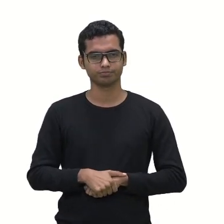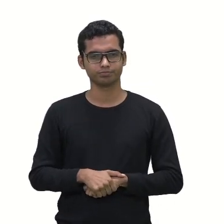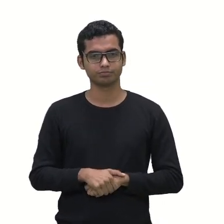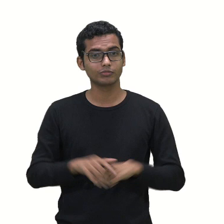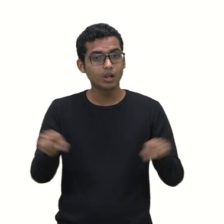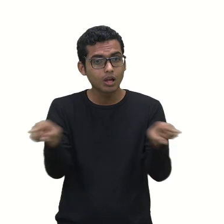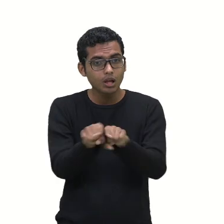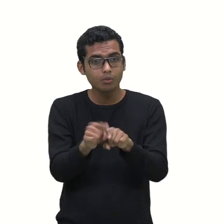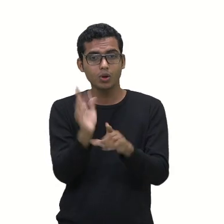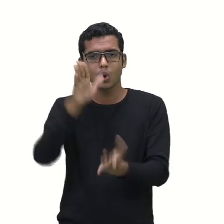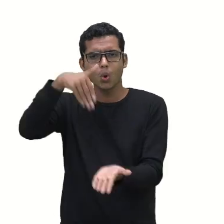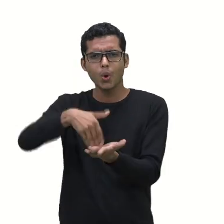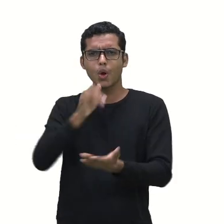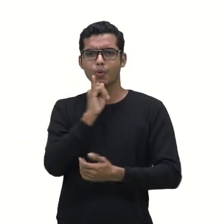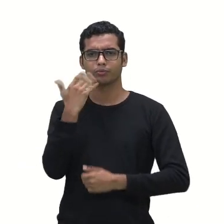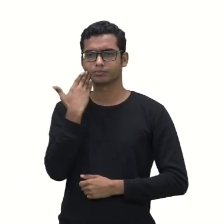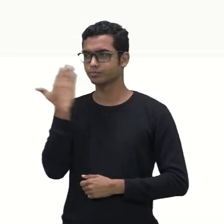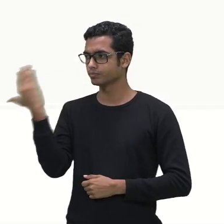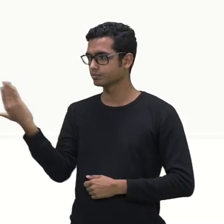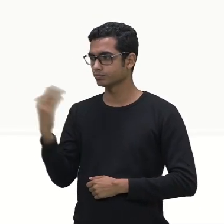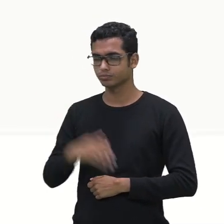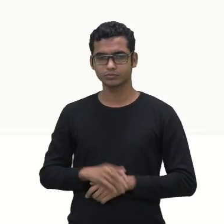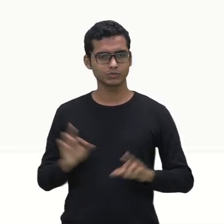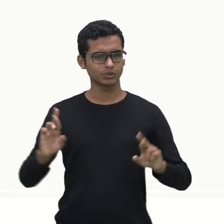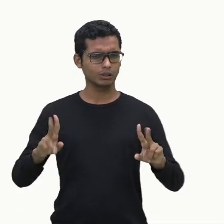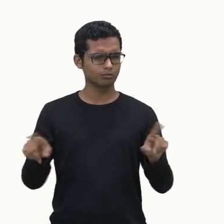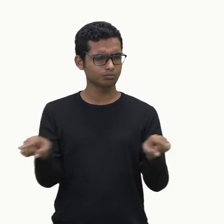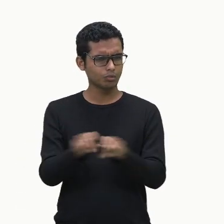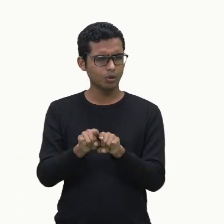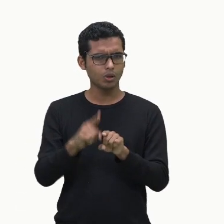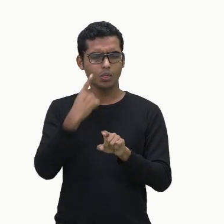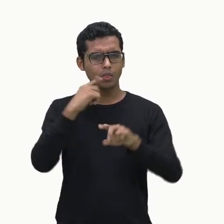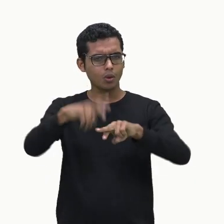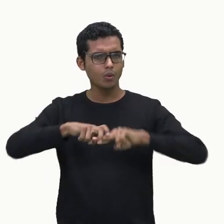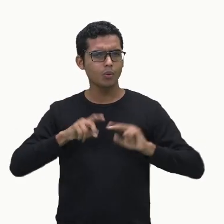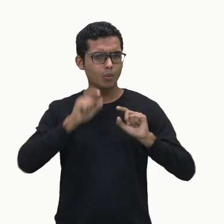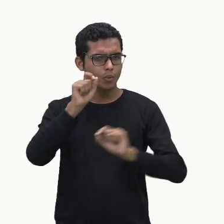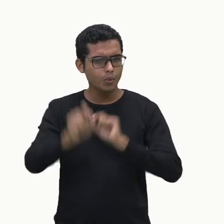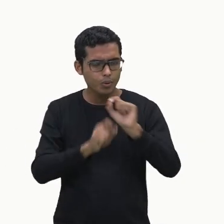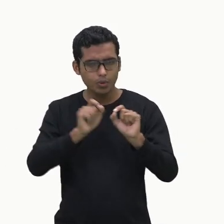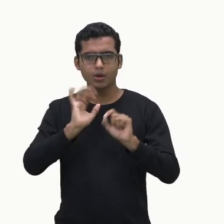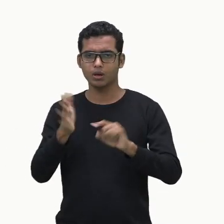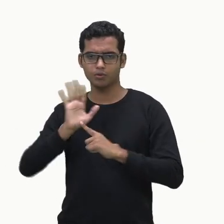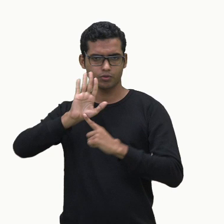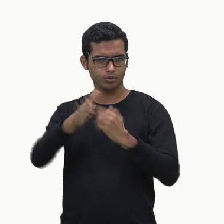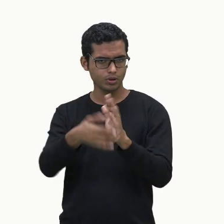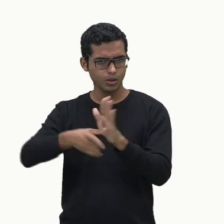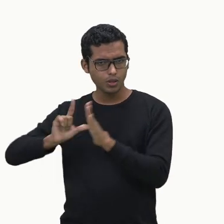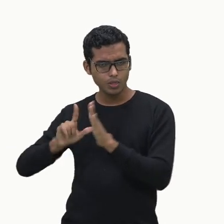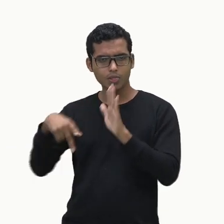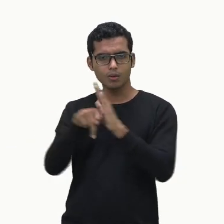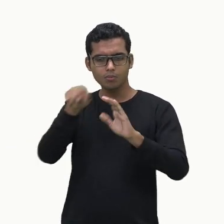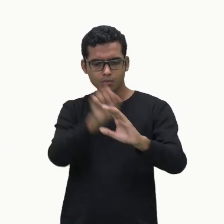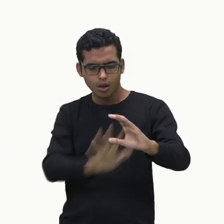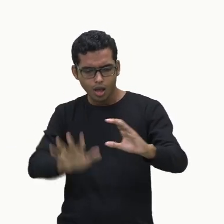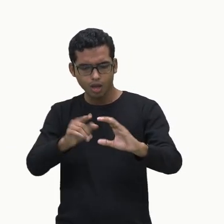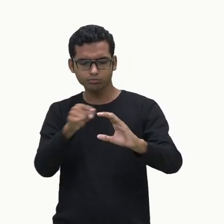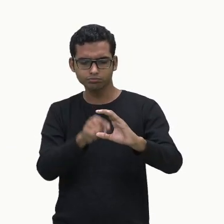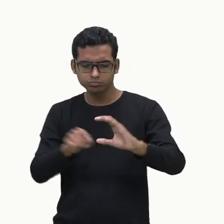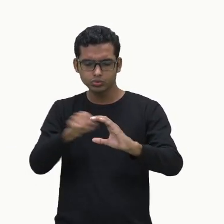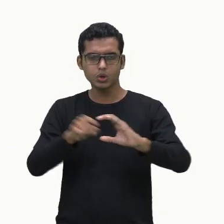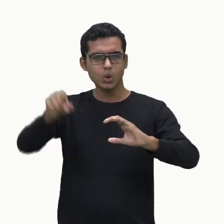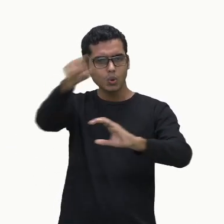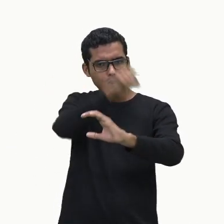dessa vez um pouquinho diferente, né, porque já foi dado aqui a área da coroa